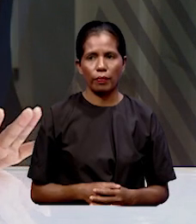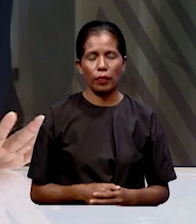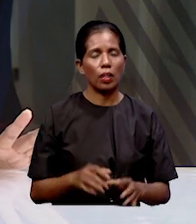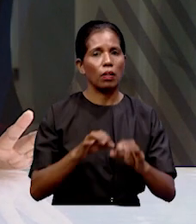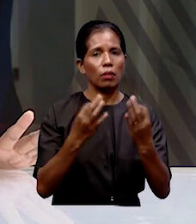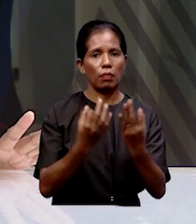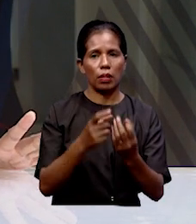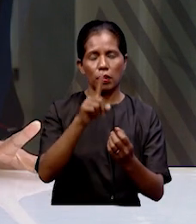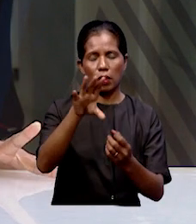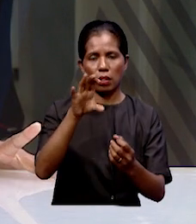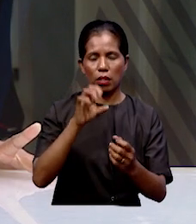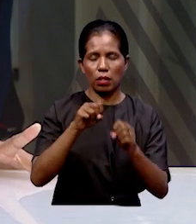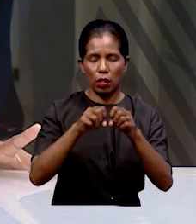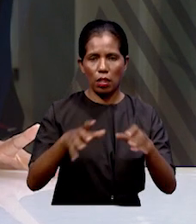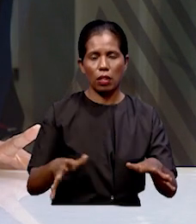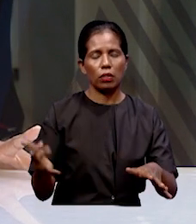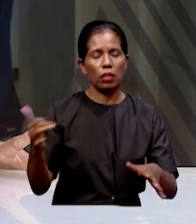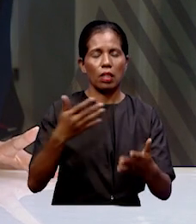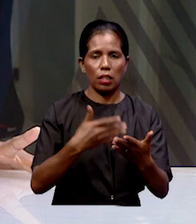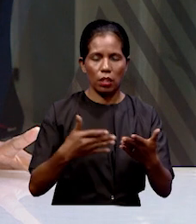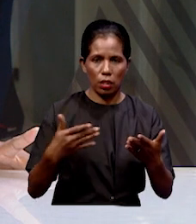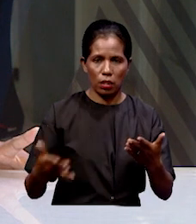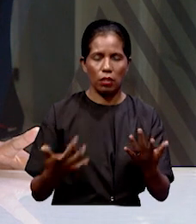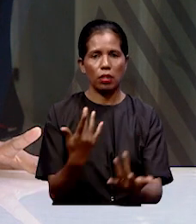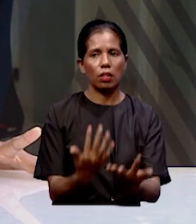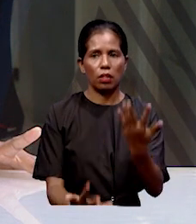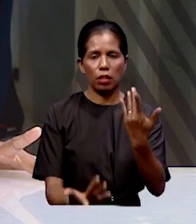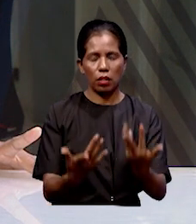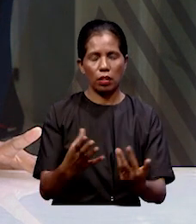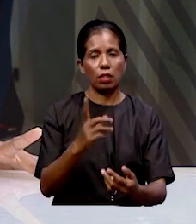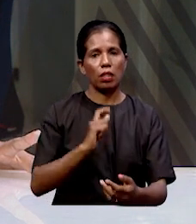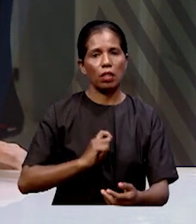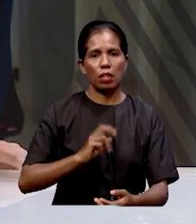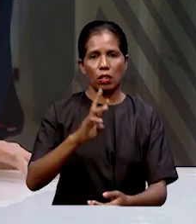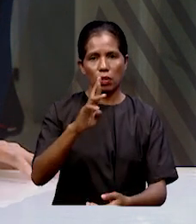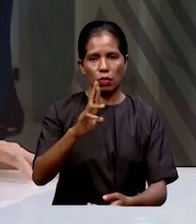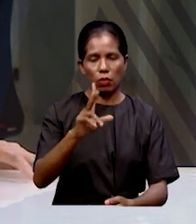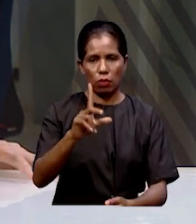Família do Cidarecim lá considera necessário no documento se foi incêndio e a quarentena está se tolo.